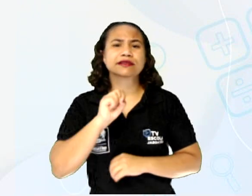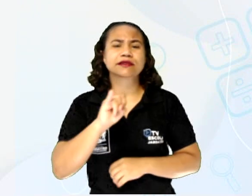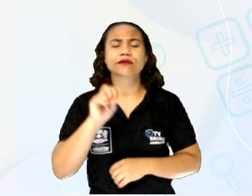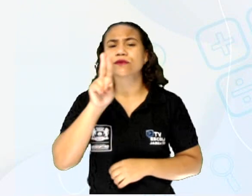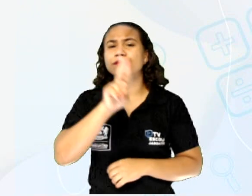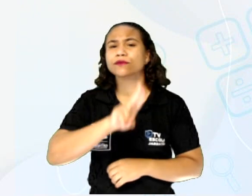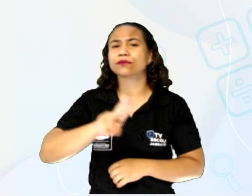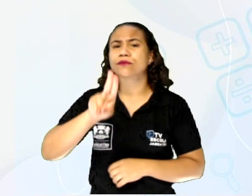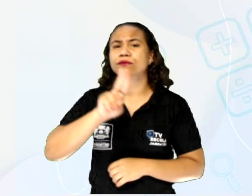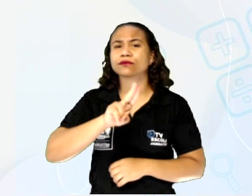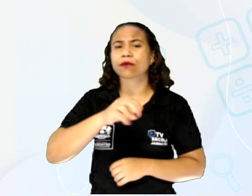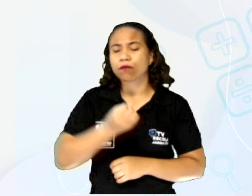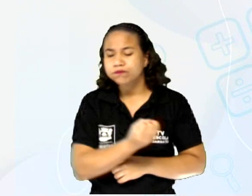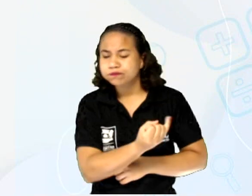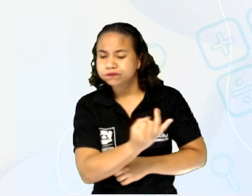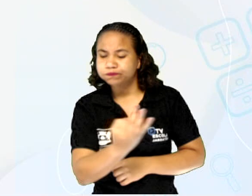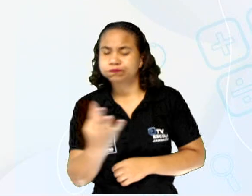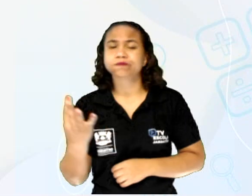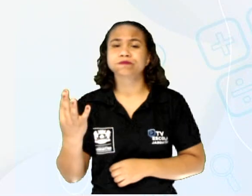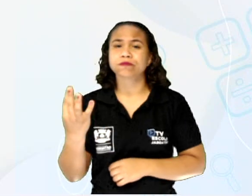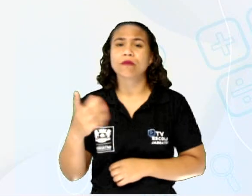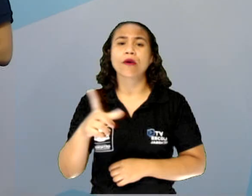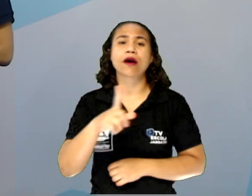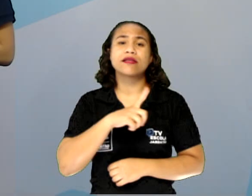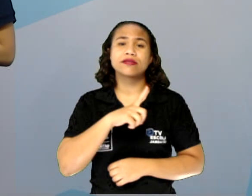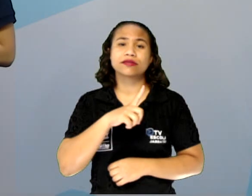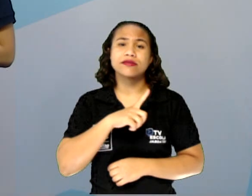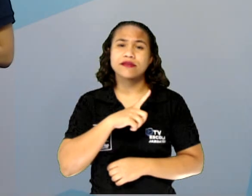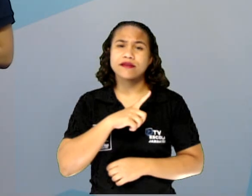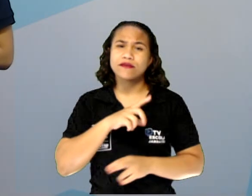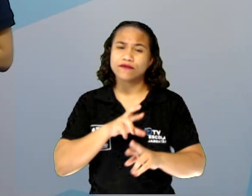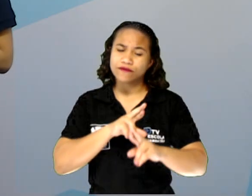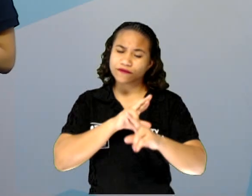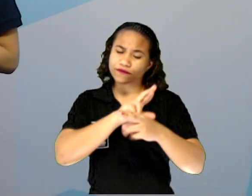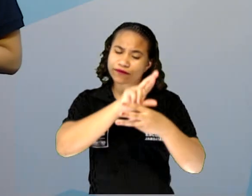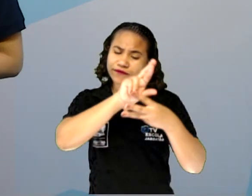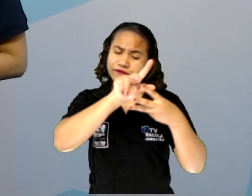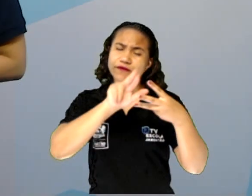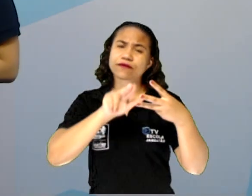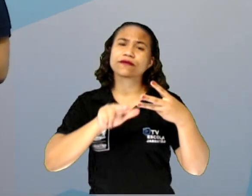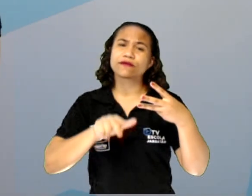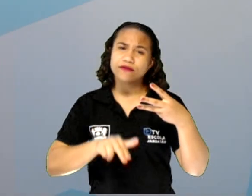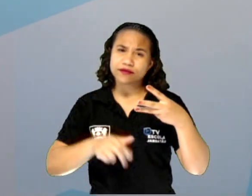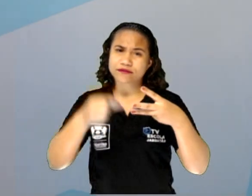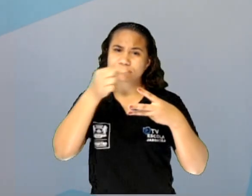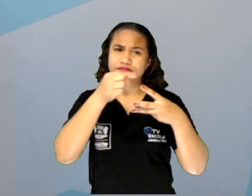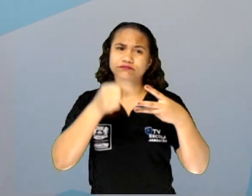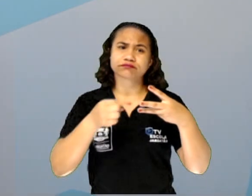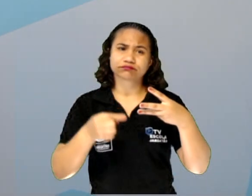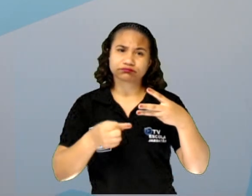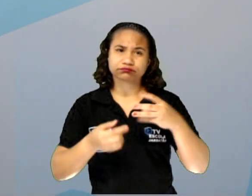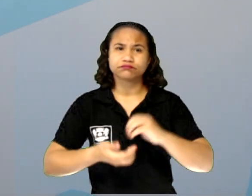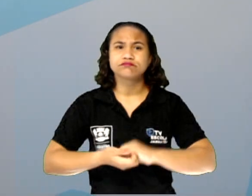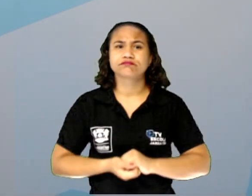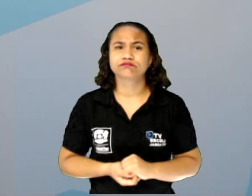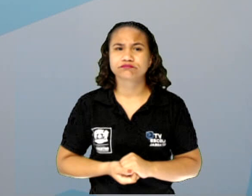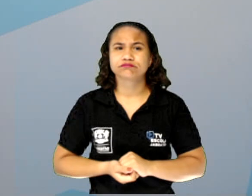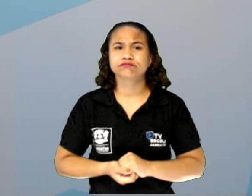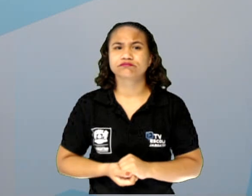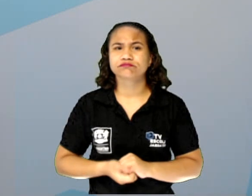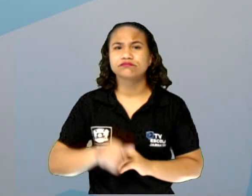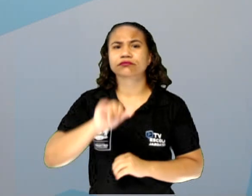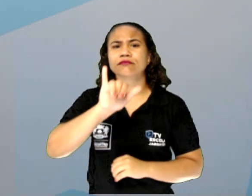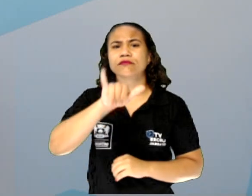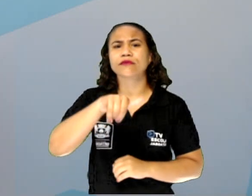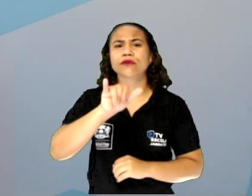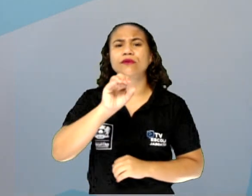no plural. Só que tem uma pequena diferença, uma especificidade para o you. Quando o